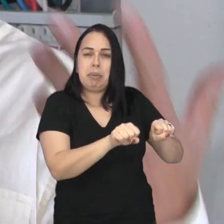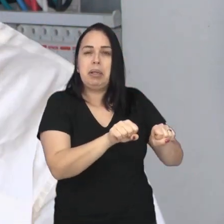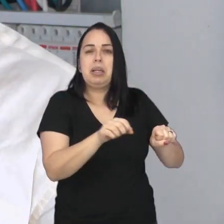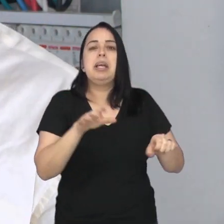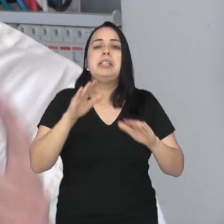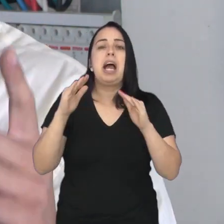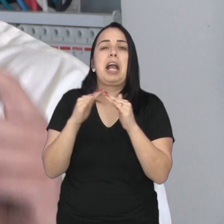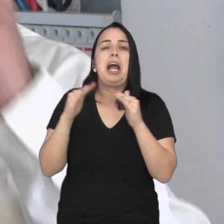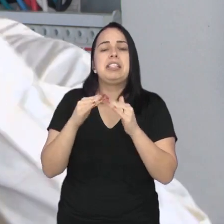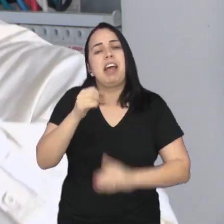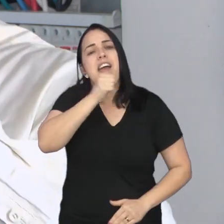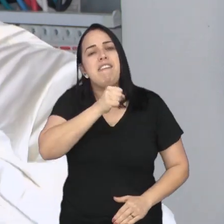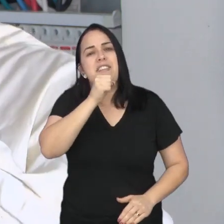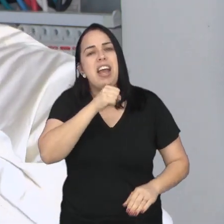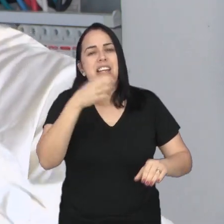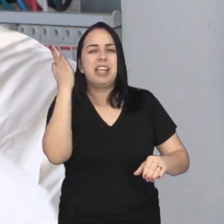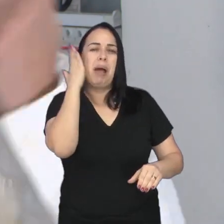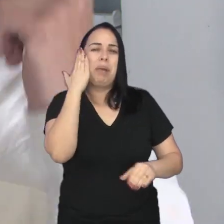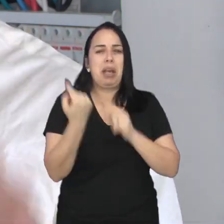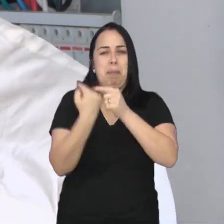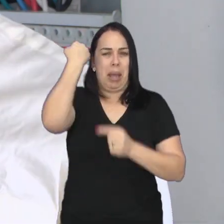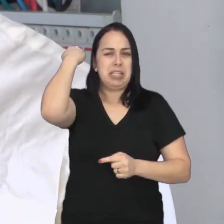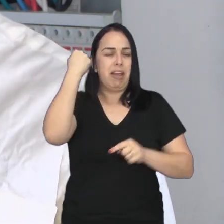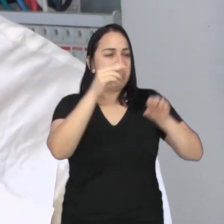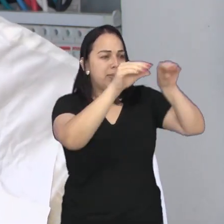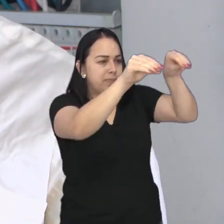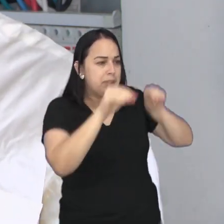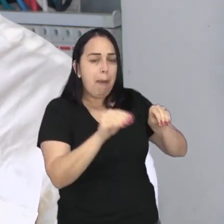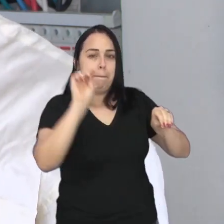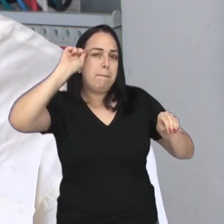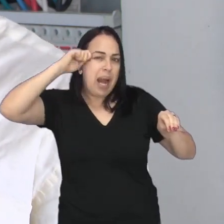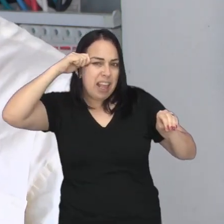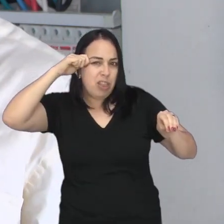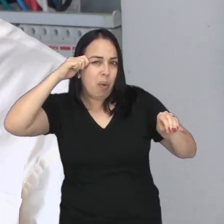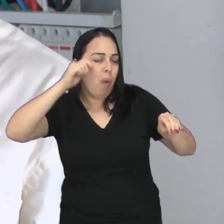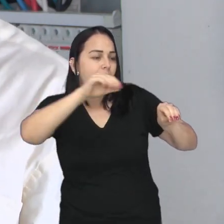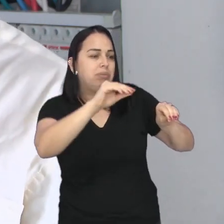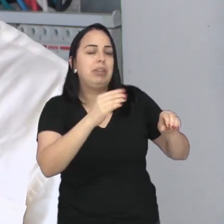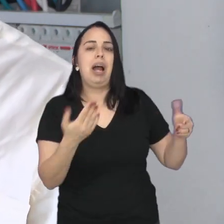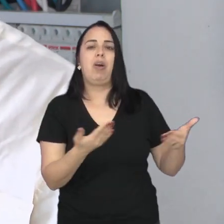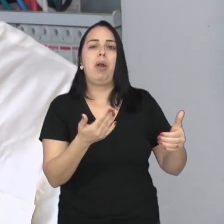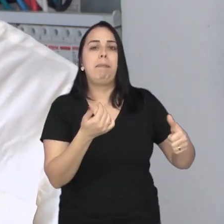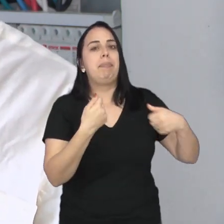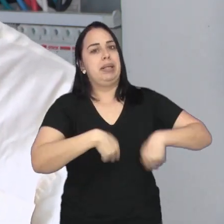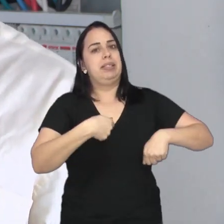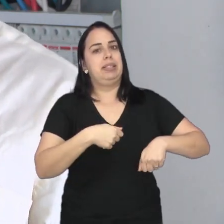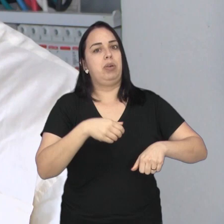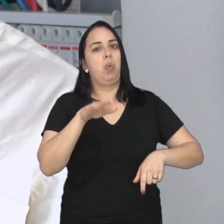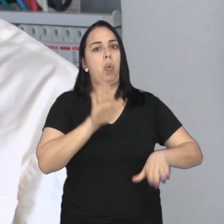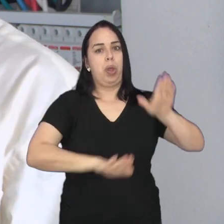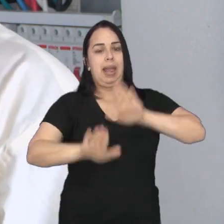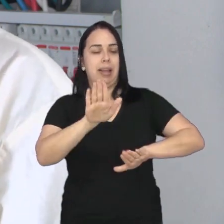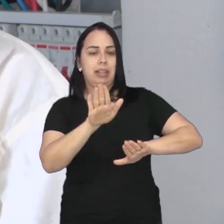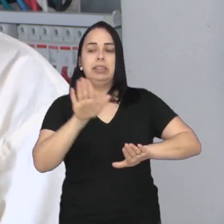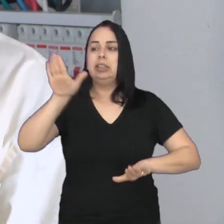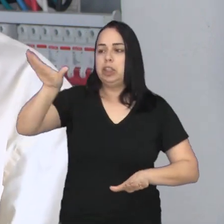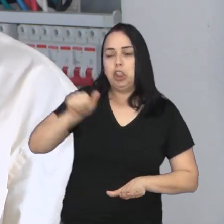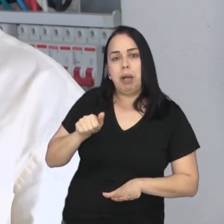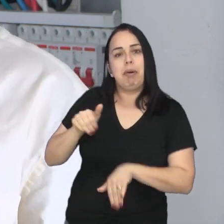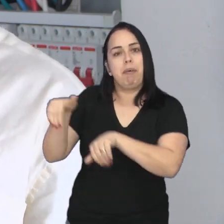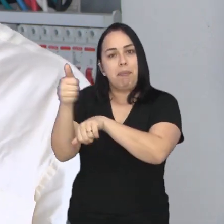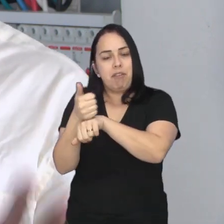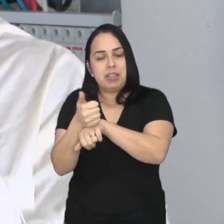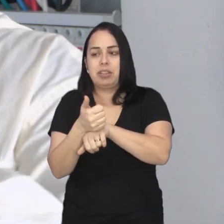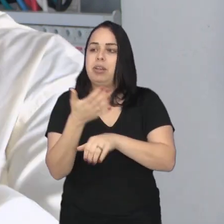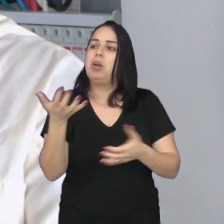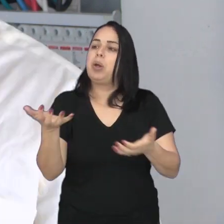aqueles disjuntores antigos NEMA, aqueles pretos, né, que a gente usava antigamente, a gente já tem que tomar um cuidado redobrado. E aí sim chamar um profissional e